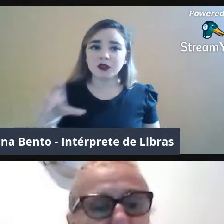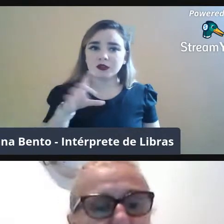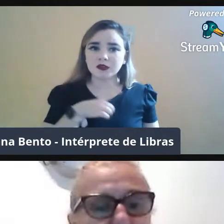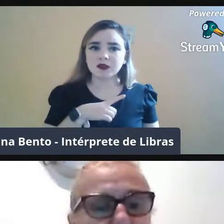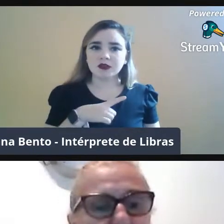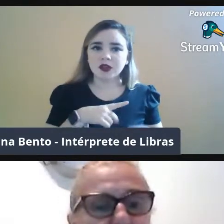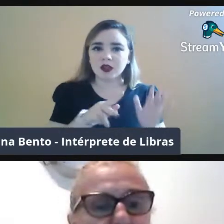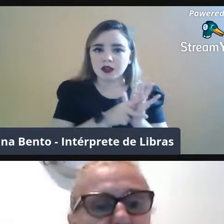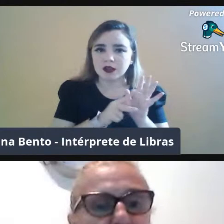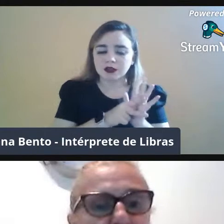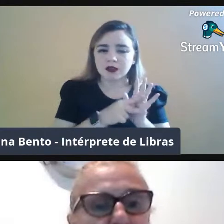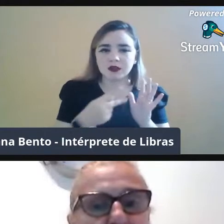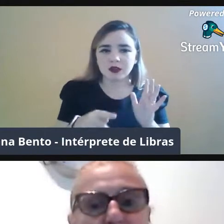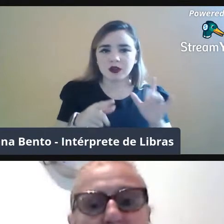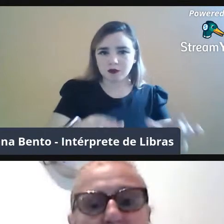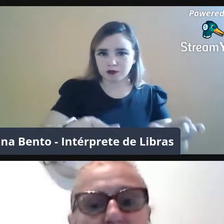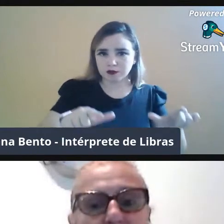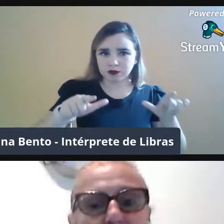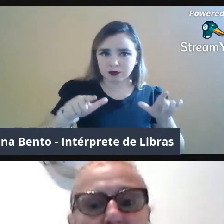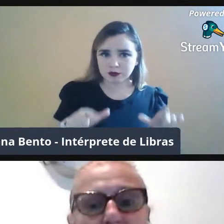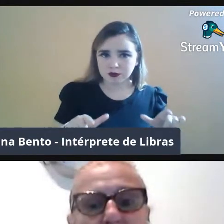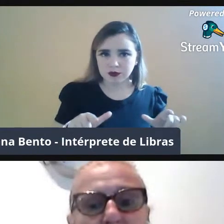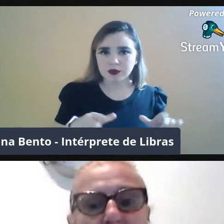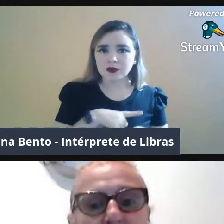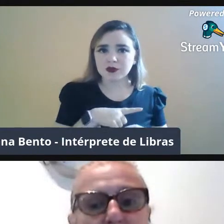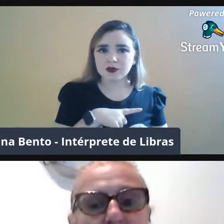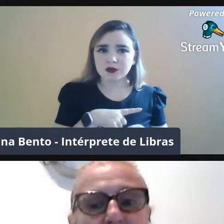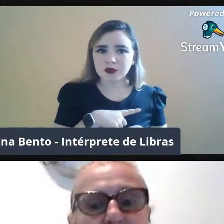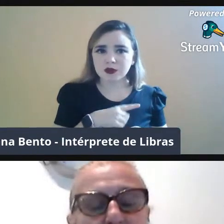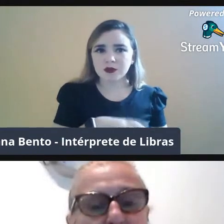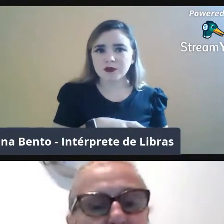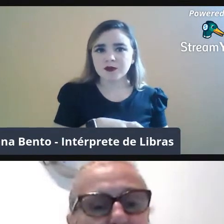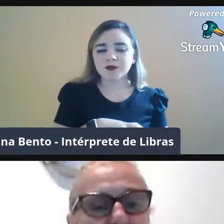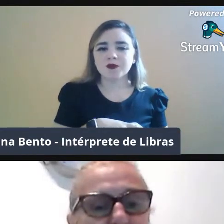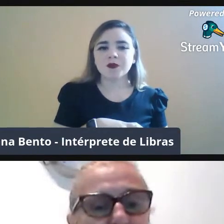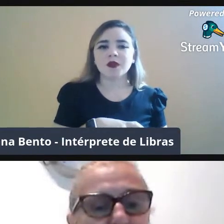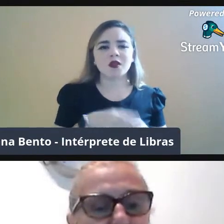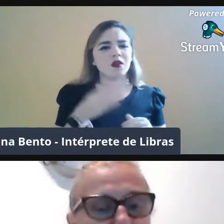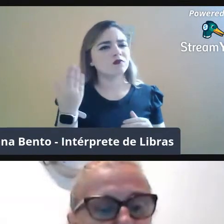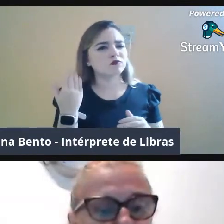fez para Documenta de Cassel, não sei se em 80,